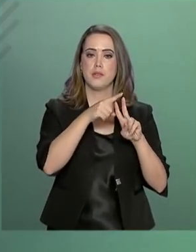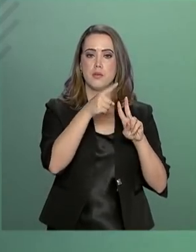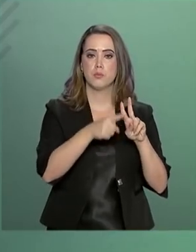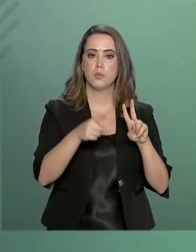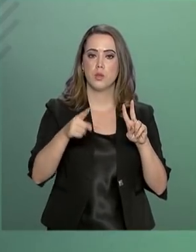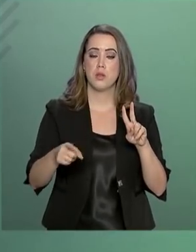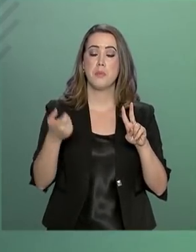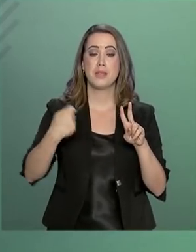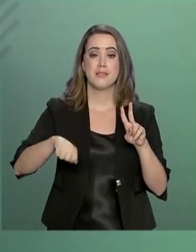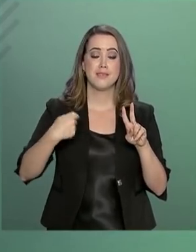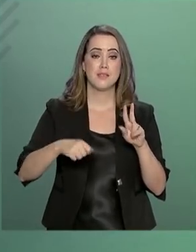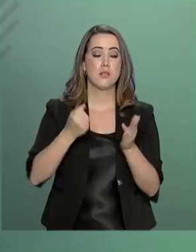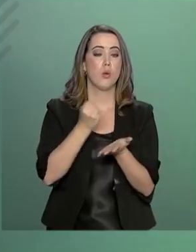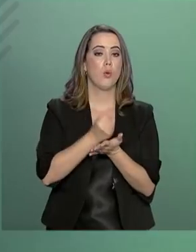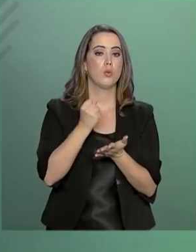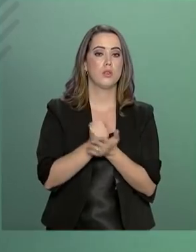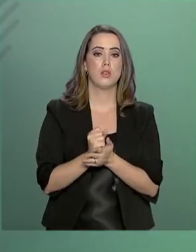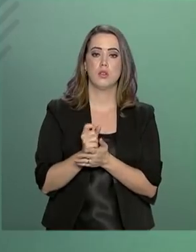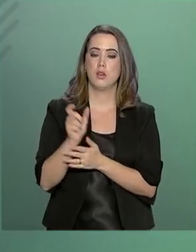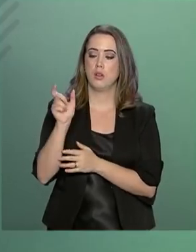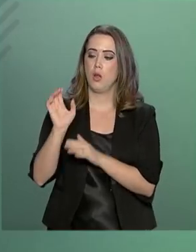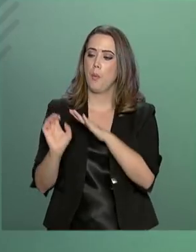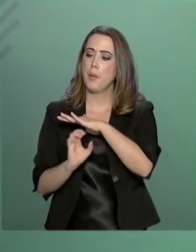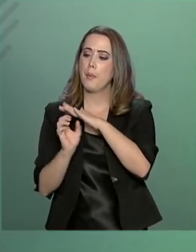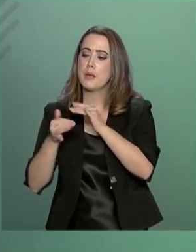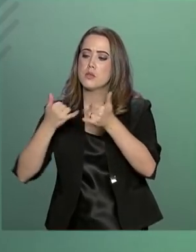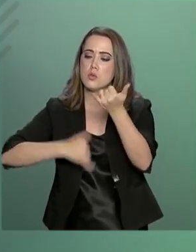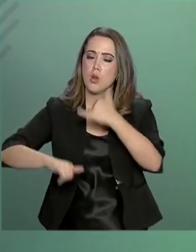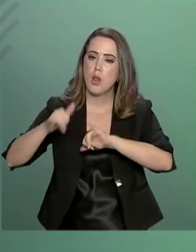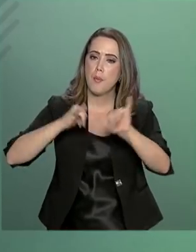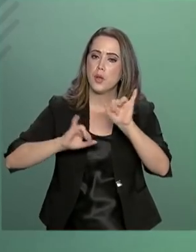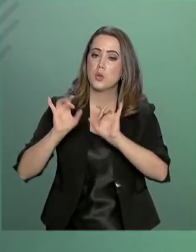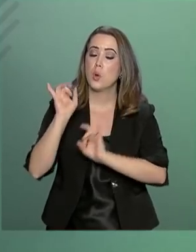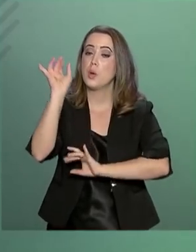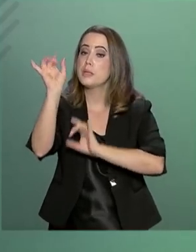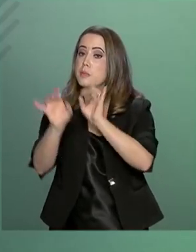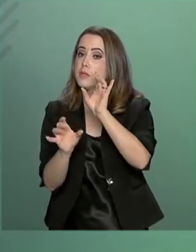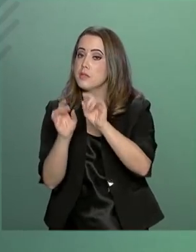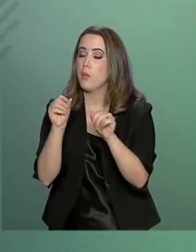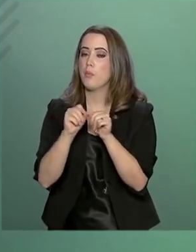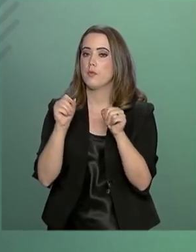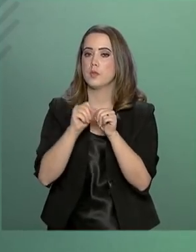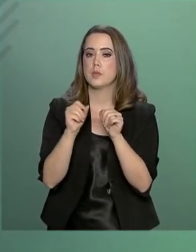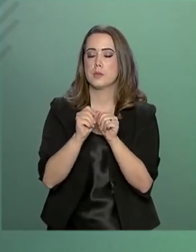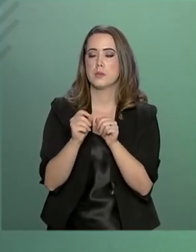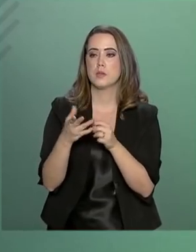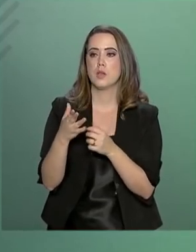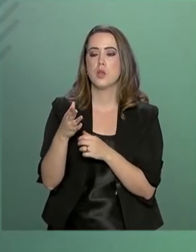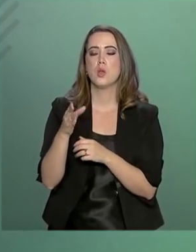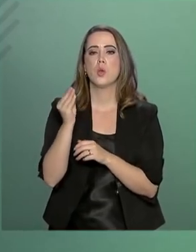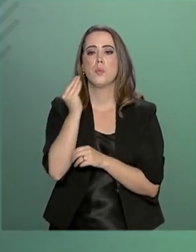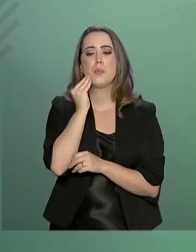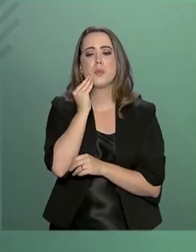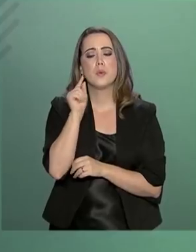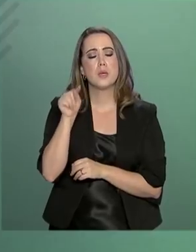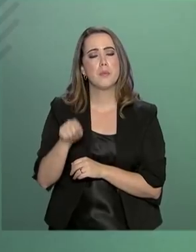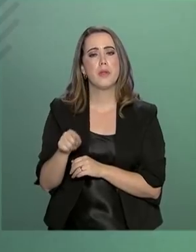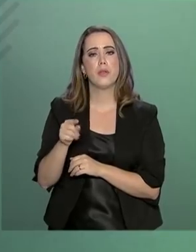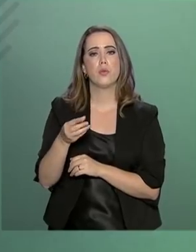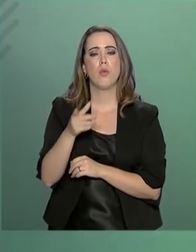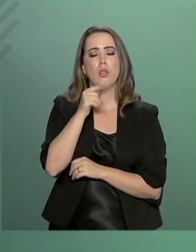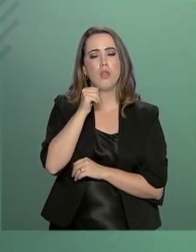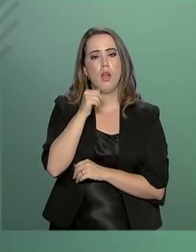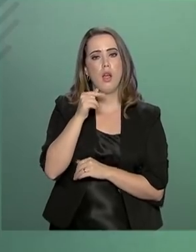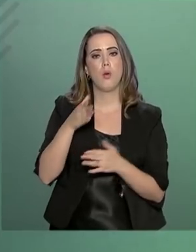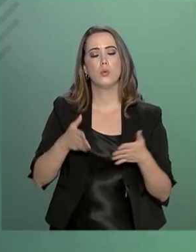a contratar um laboratório especializado para realizar análise da qualidade da